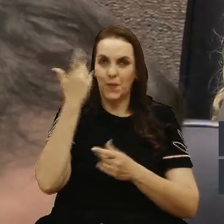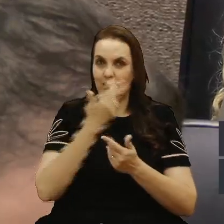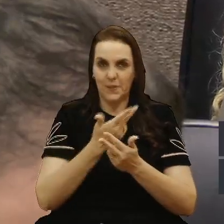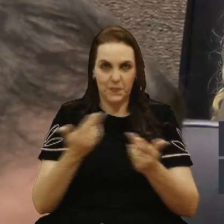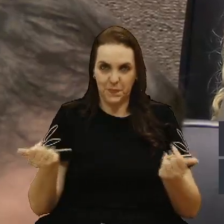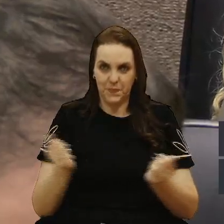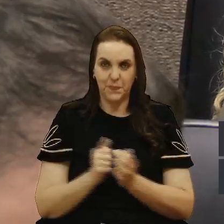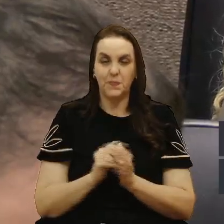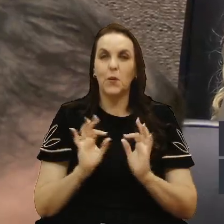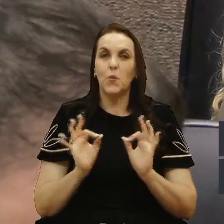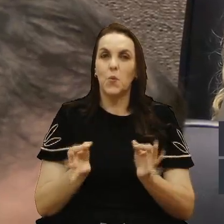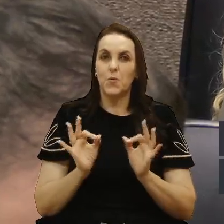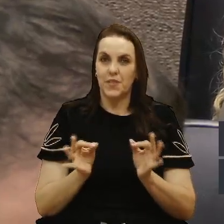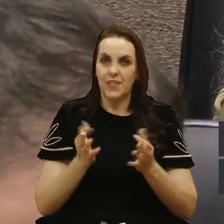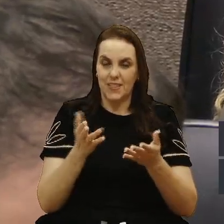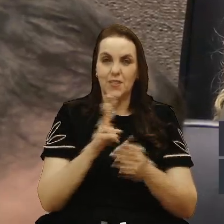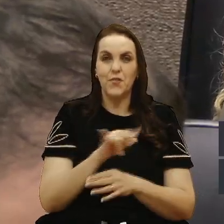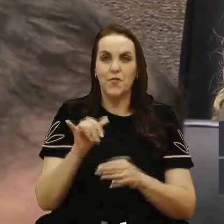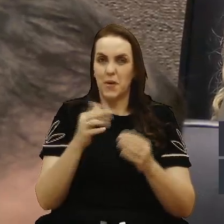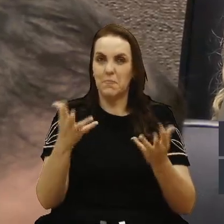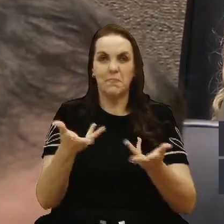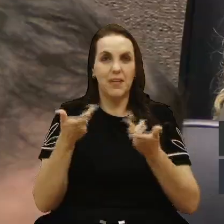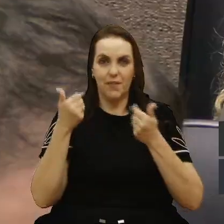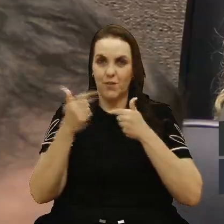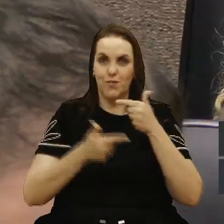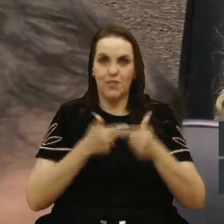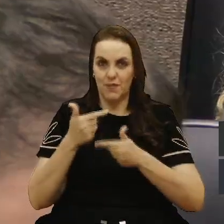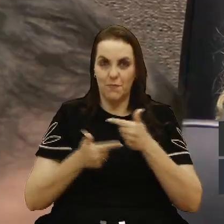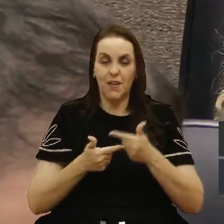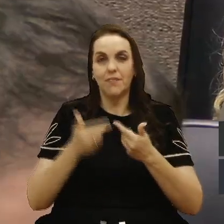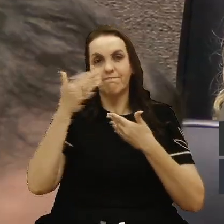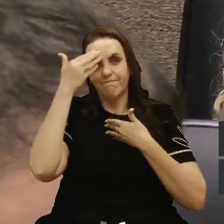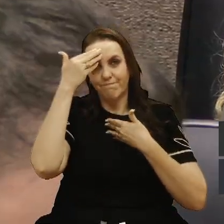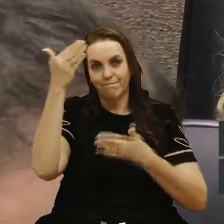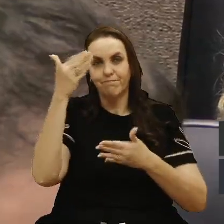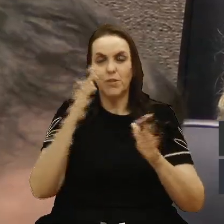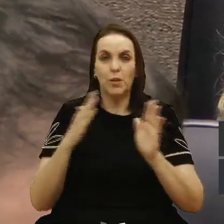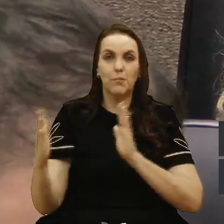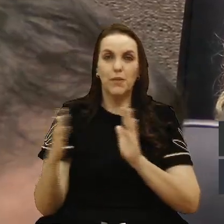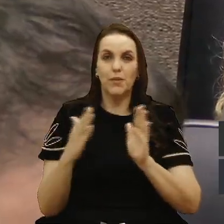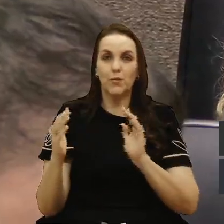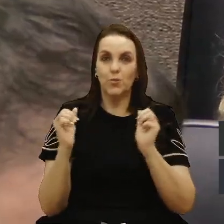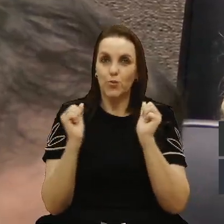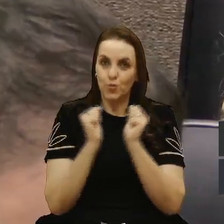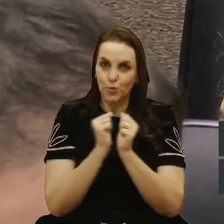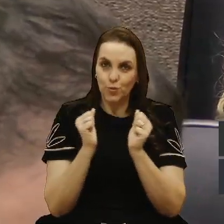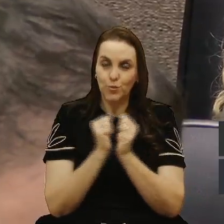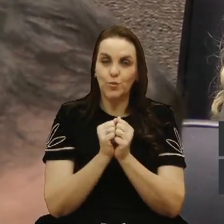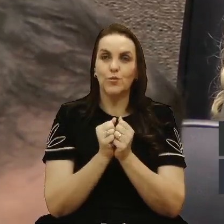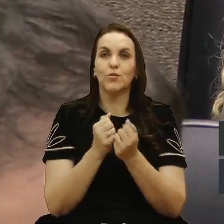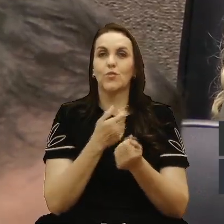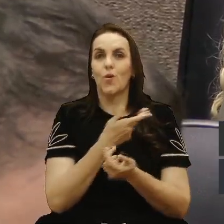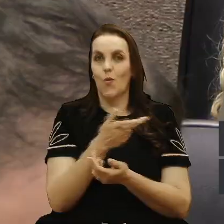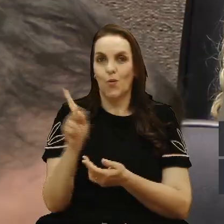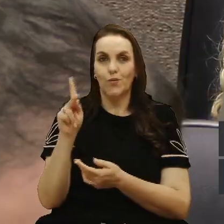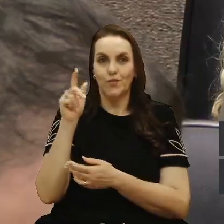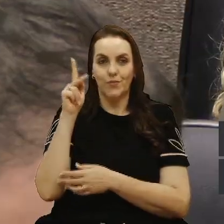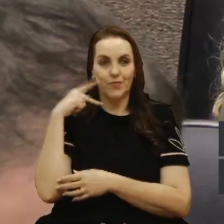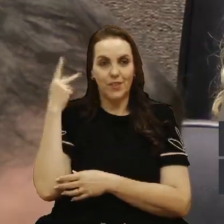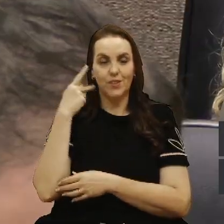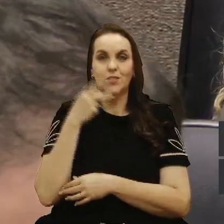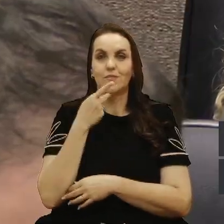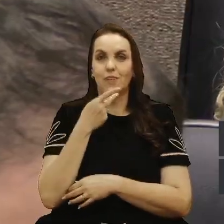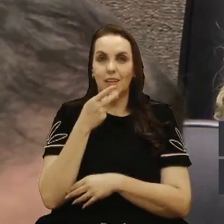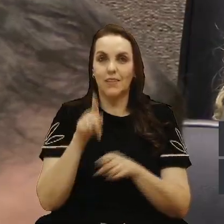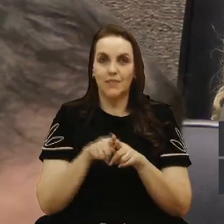toda certeza vai fazer um brilhante trabalho, mas agradecer por esse período que passamos juntos, como os outros vereadores falaram, com essa